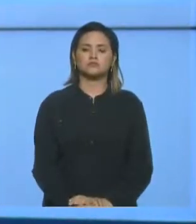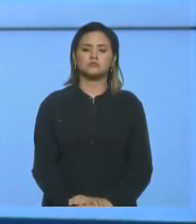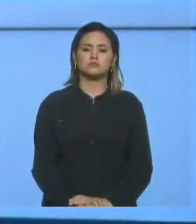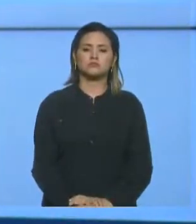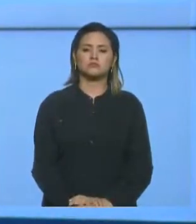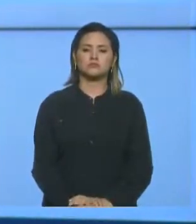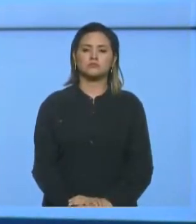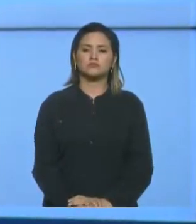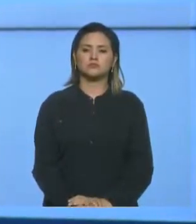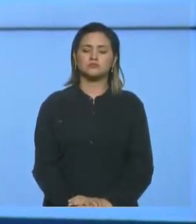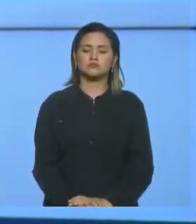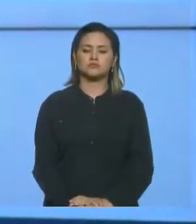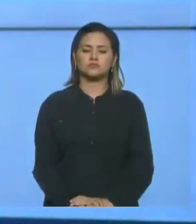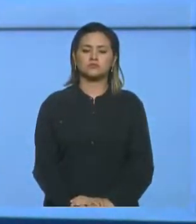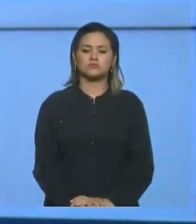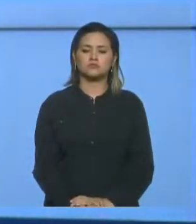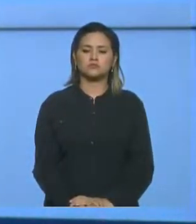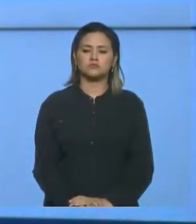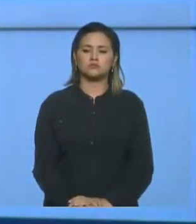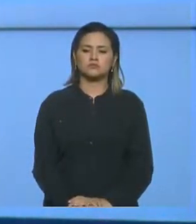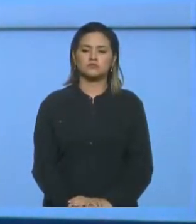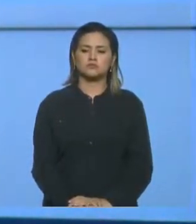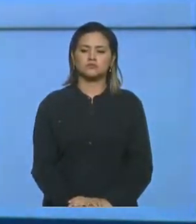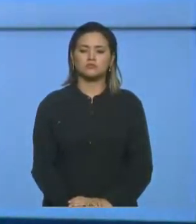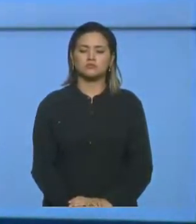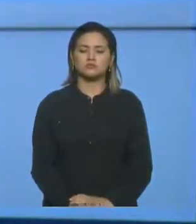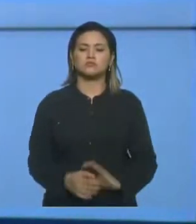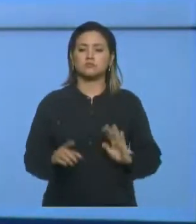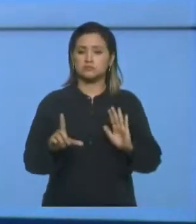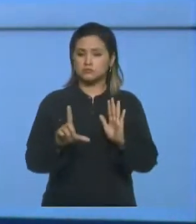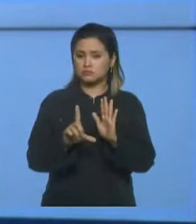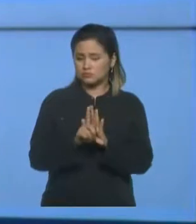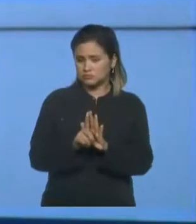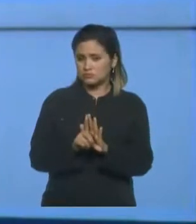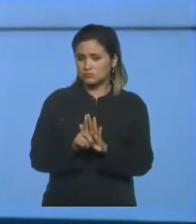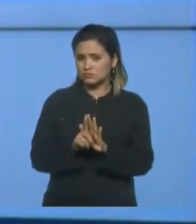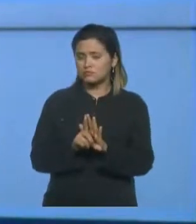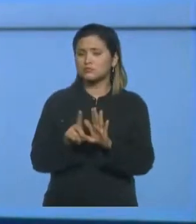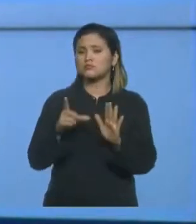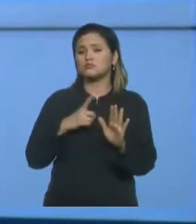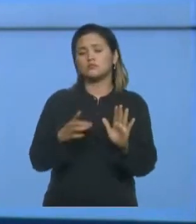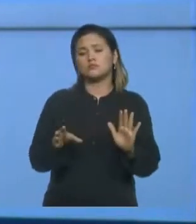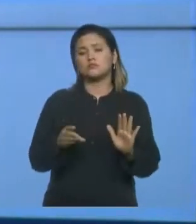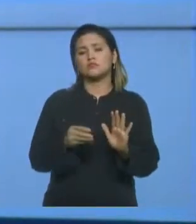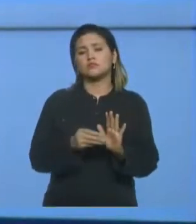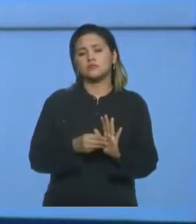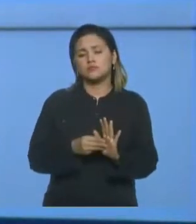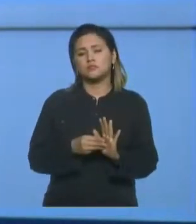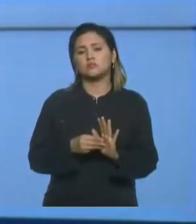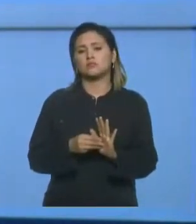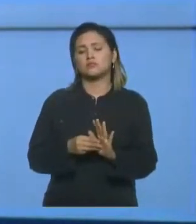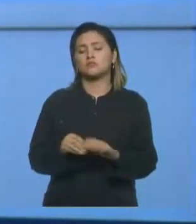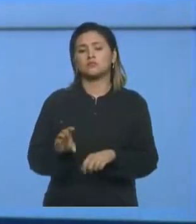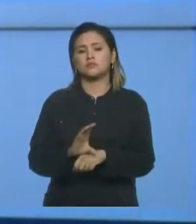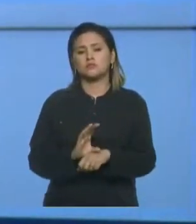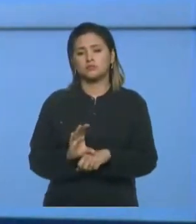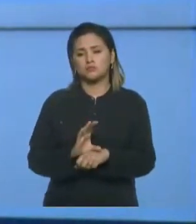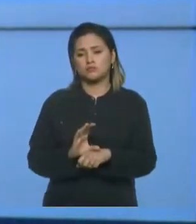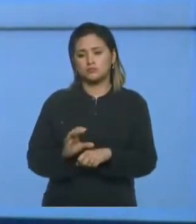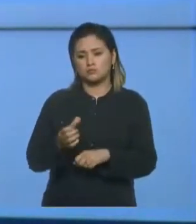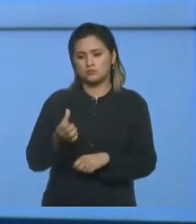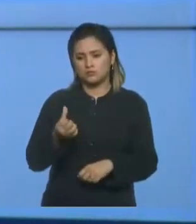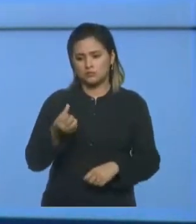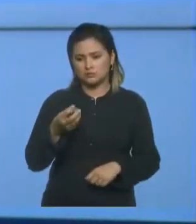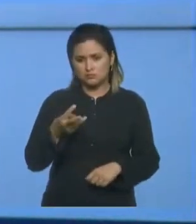O regramento, do ponto de vista legal, que existe, é isso aqui. A emenda constitucional última do fundo foi a 63,